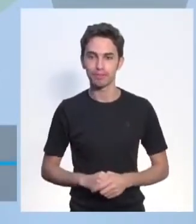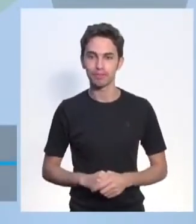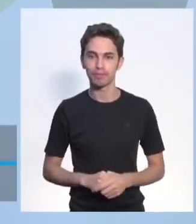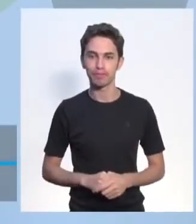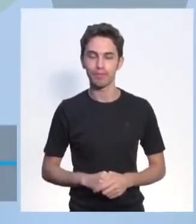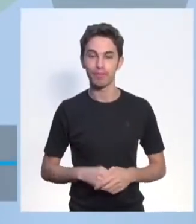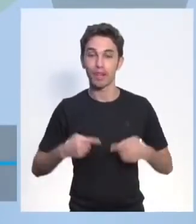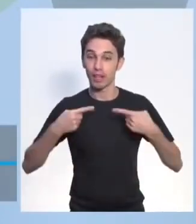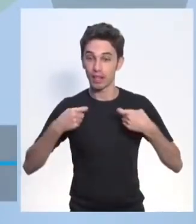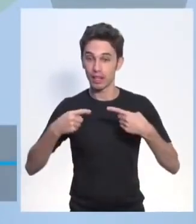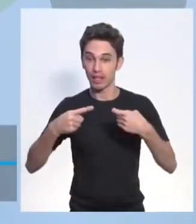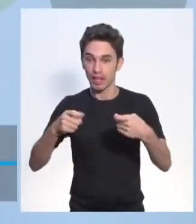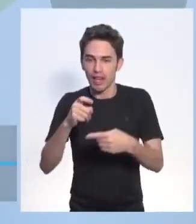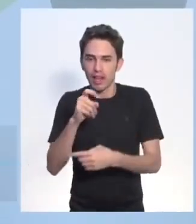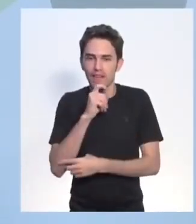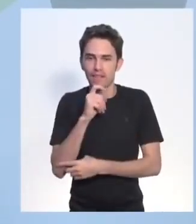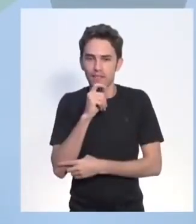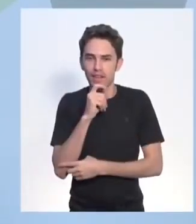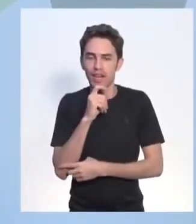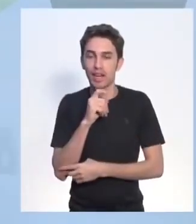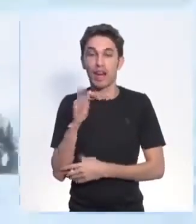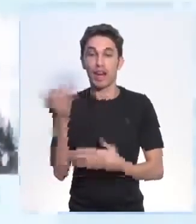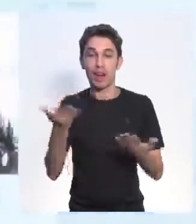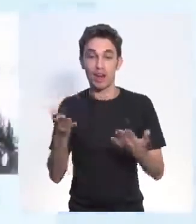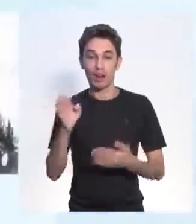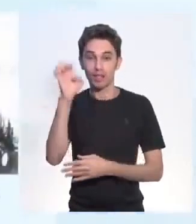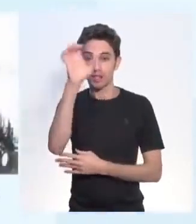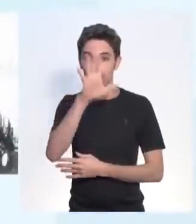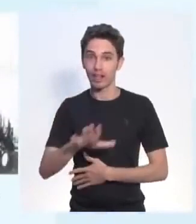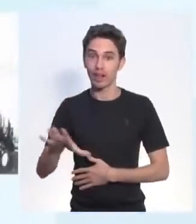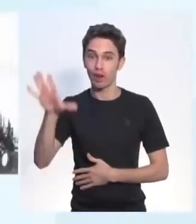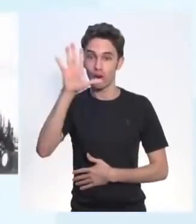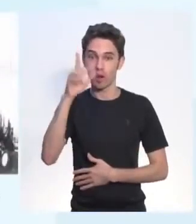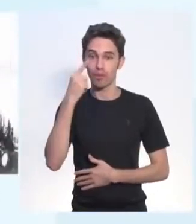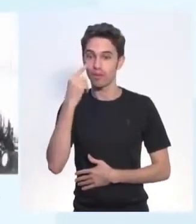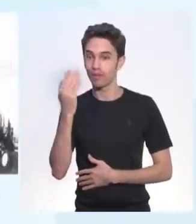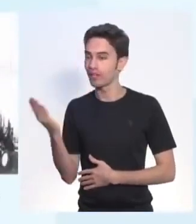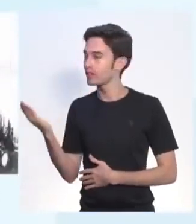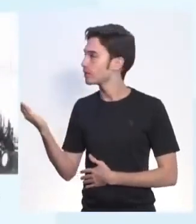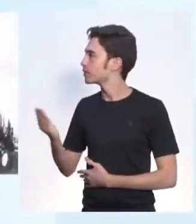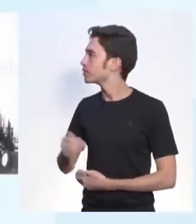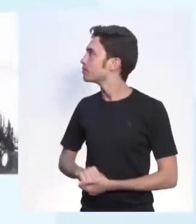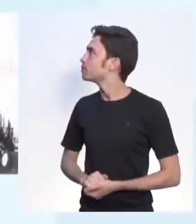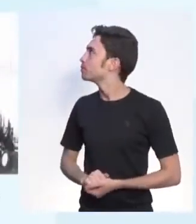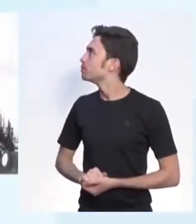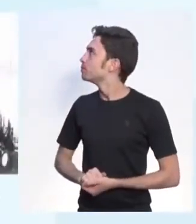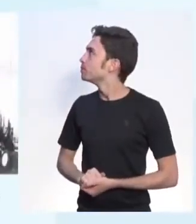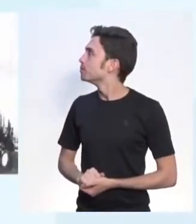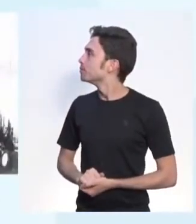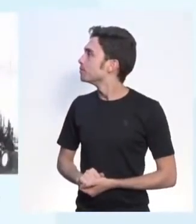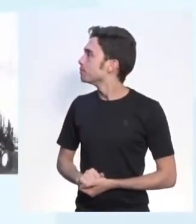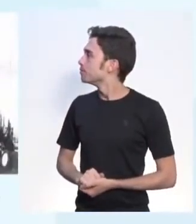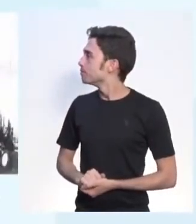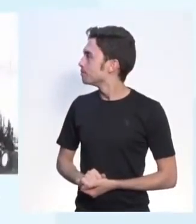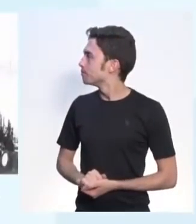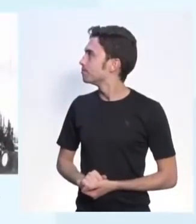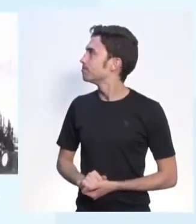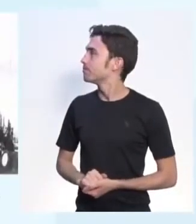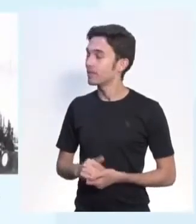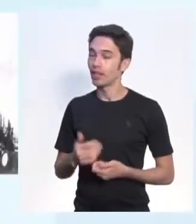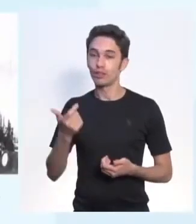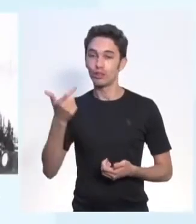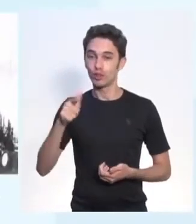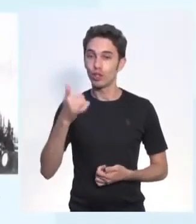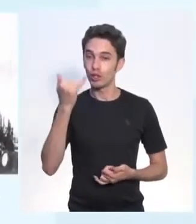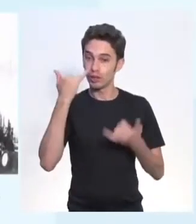Guerra Fria na Europa. Vamos lá, na tela, observar aí mais uma informação. Até agora